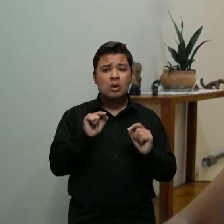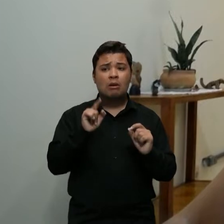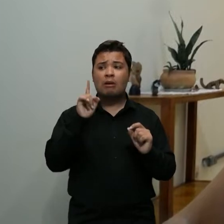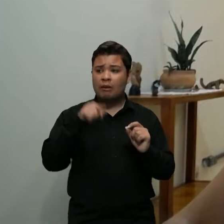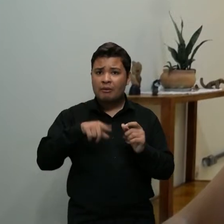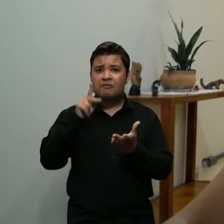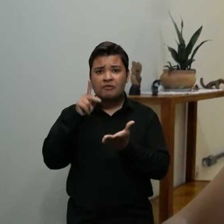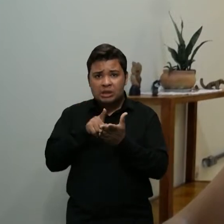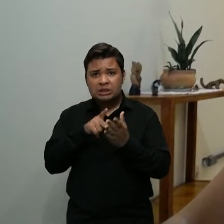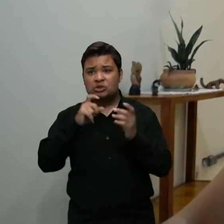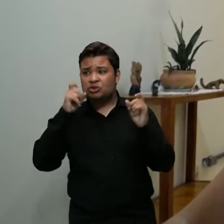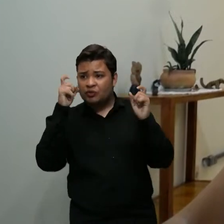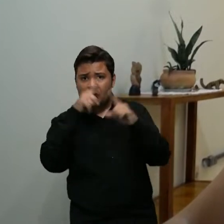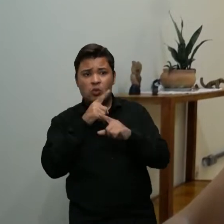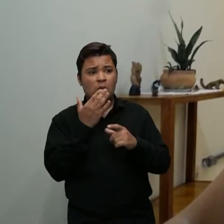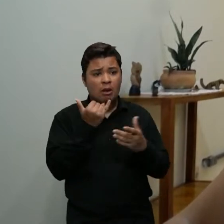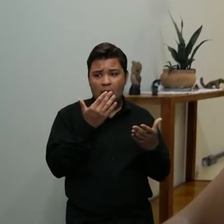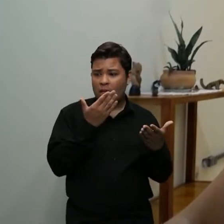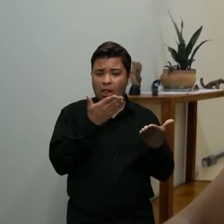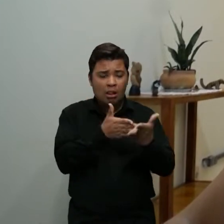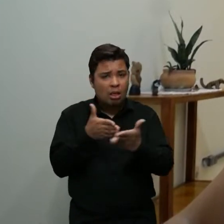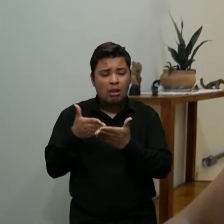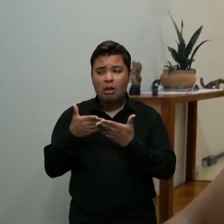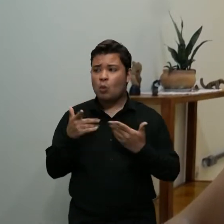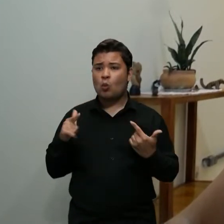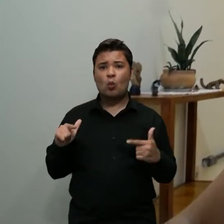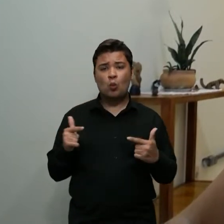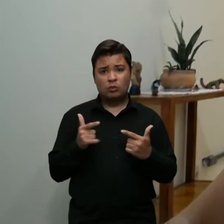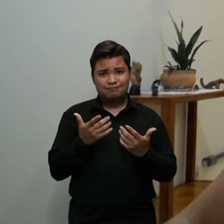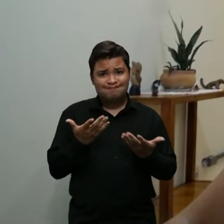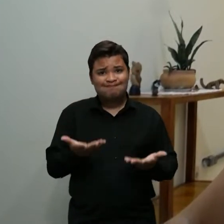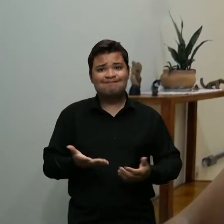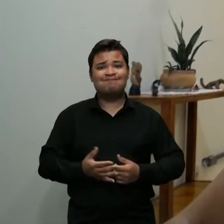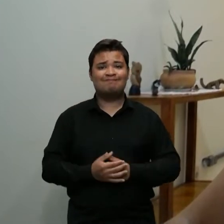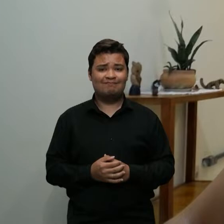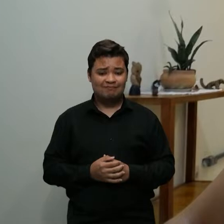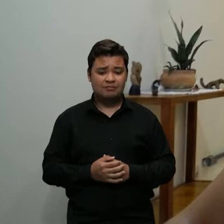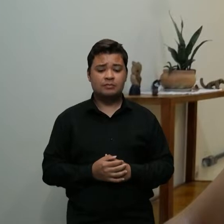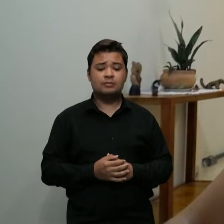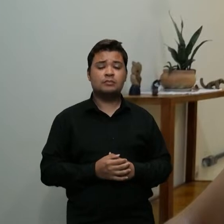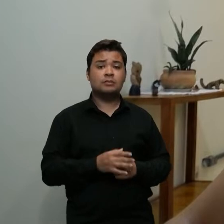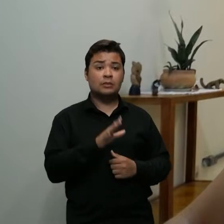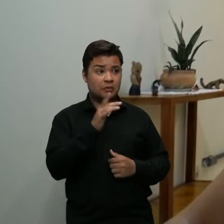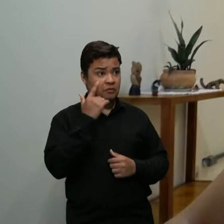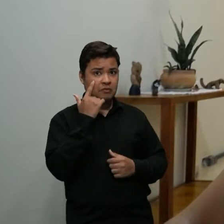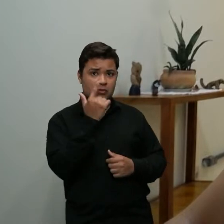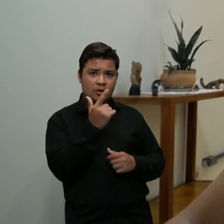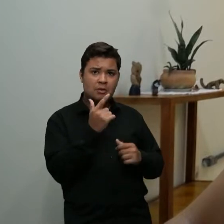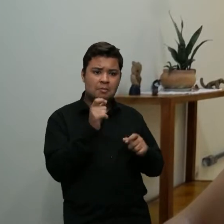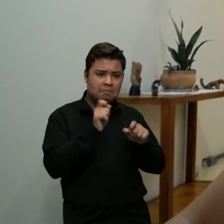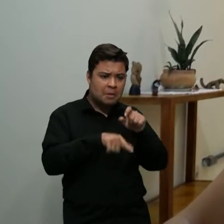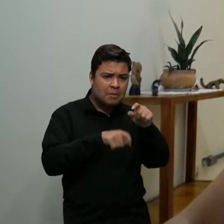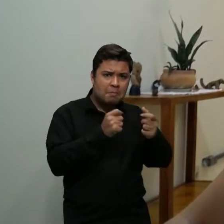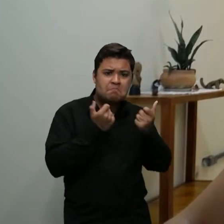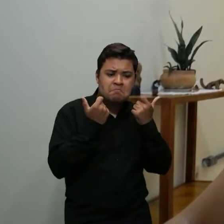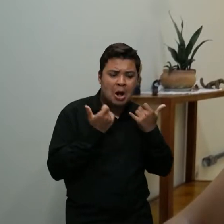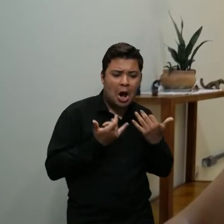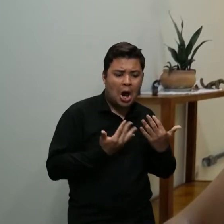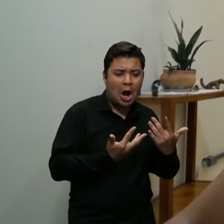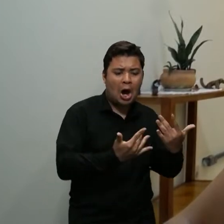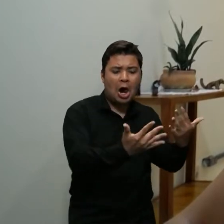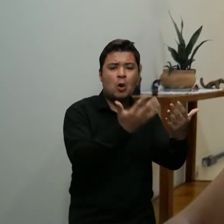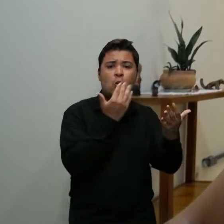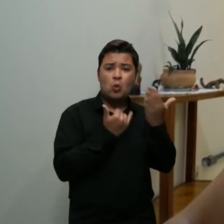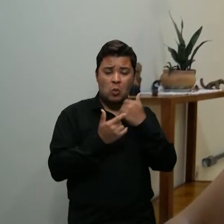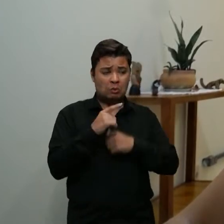dificuldades de acesso à alimentação, porque como tu apresenta para a gente, né, produção de alimentos a gente tem, o que a gente está vivenciando, né,